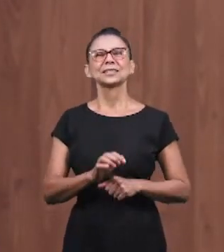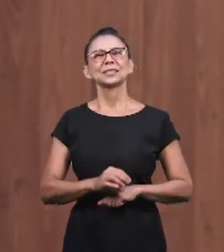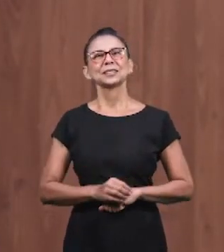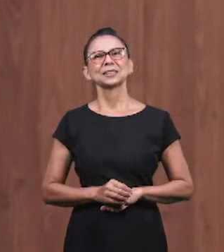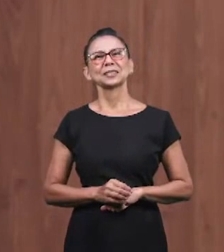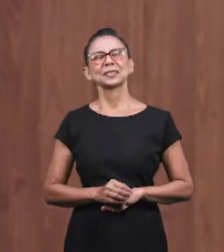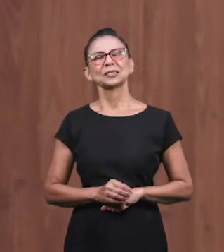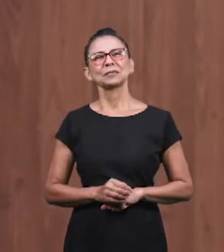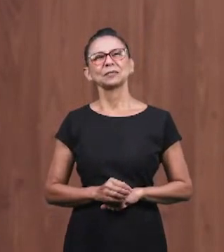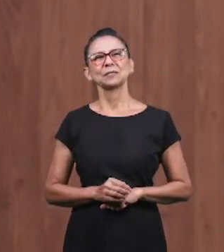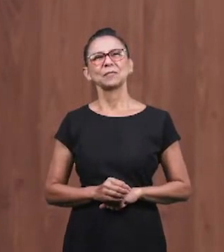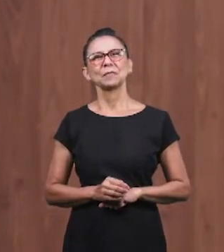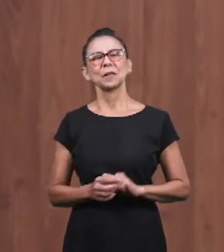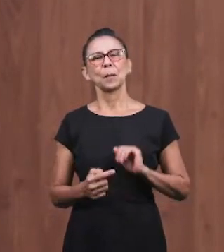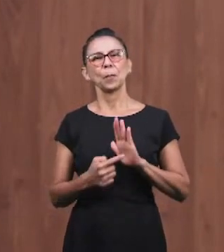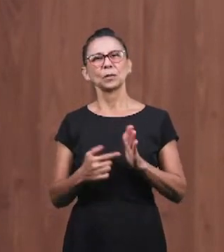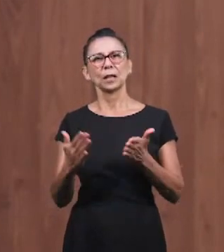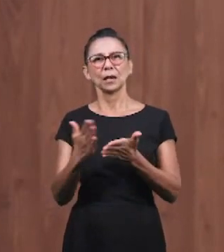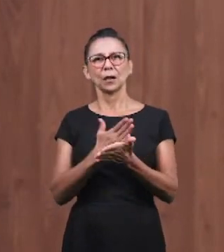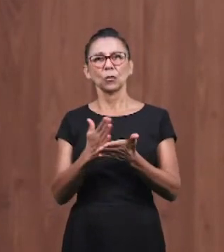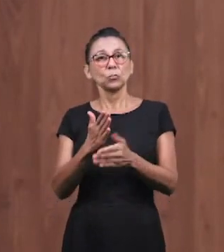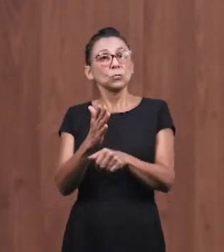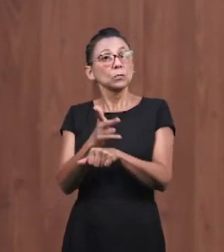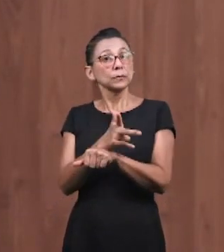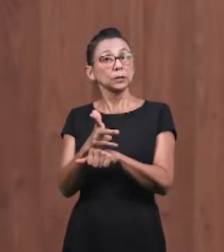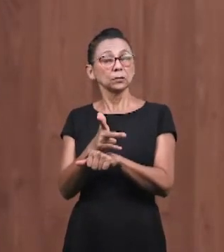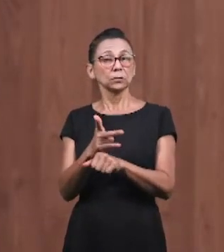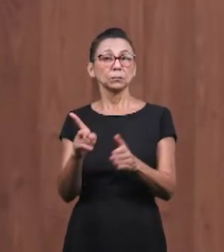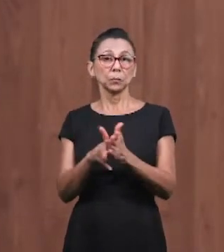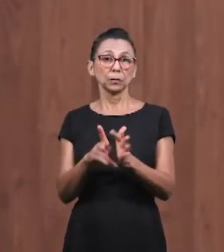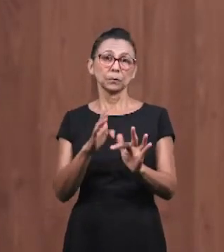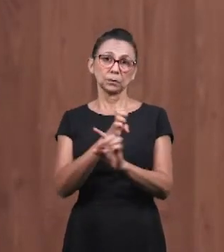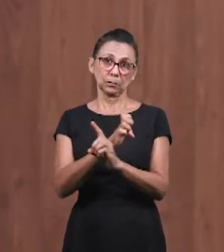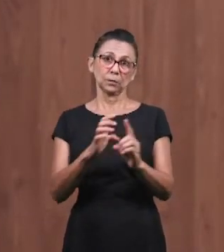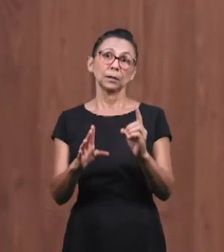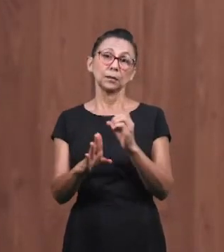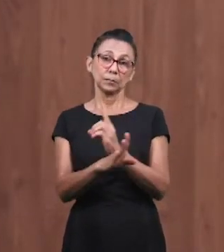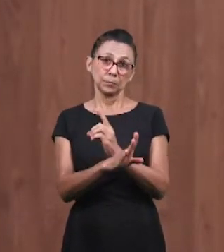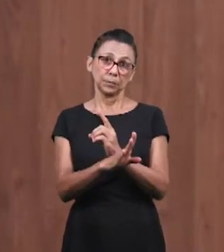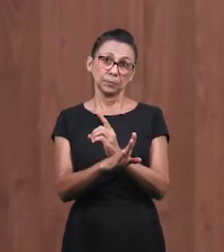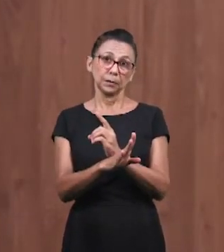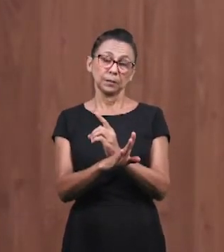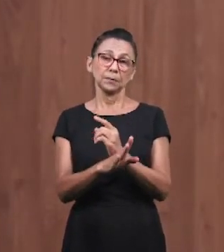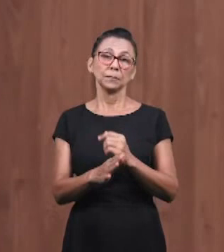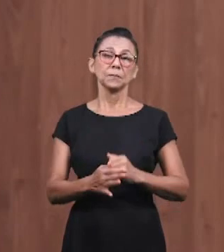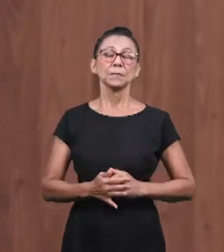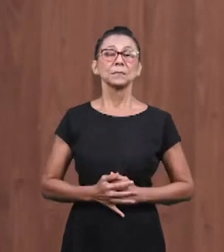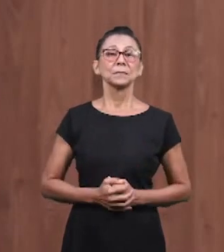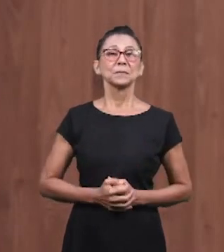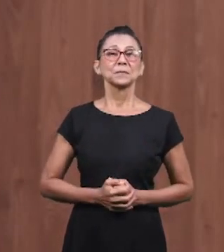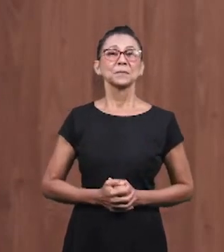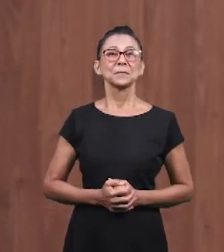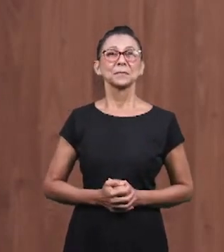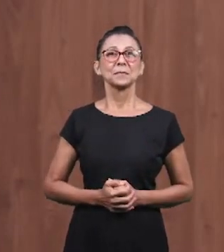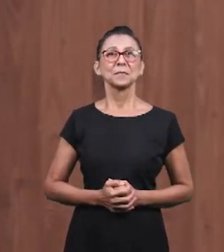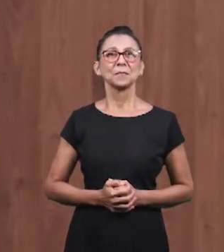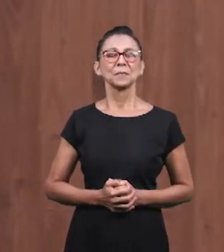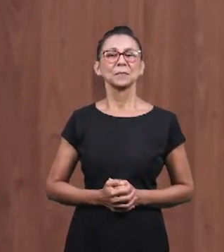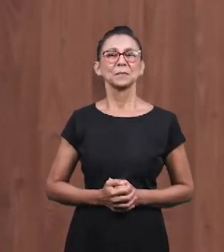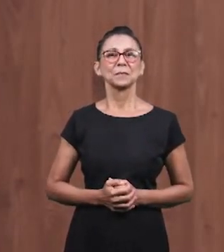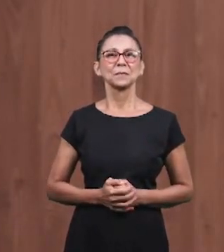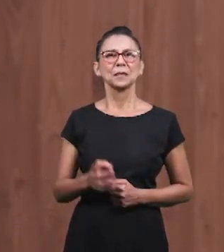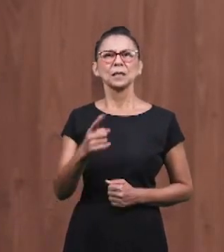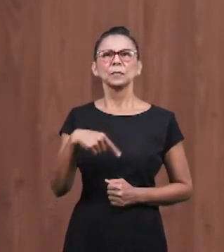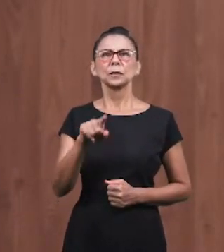anteciparmos algumas transmissões de vídeos da nossa Escola Bíblica Dominical que nós faremos aqui para os nossos irmãos